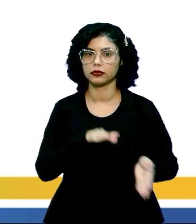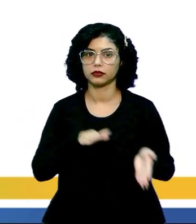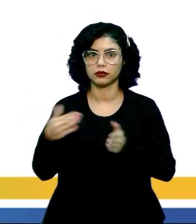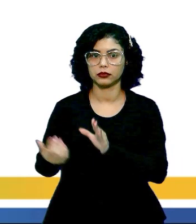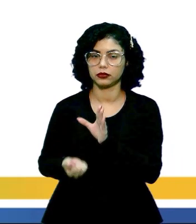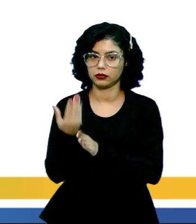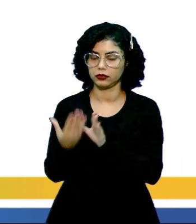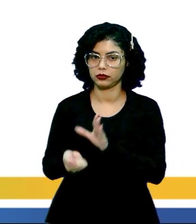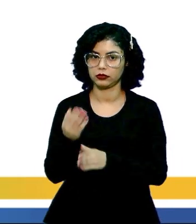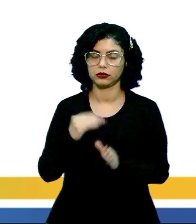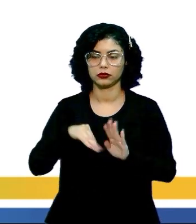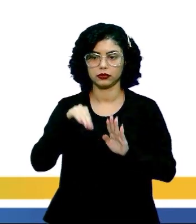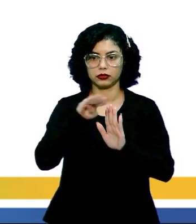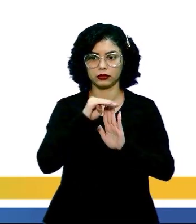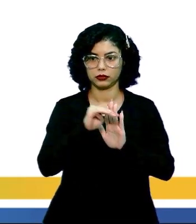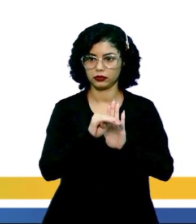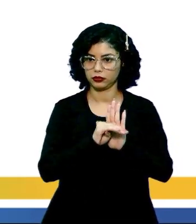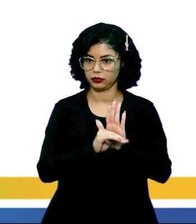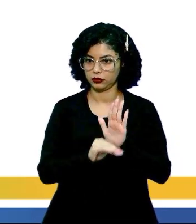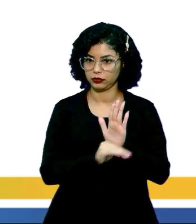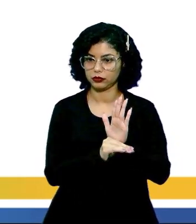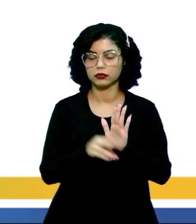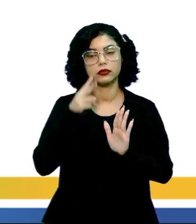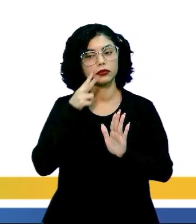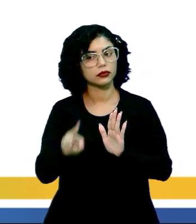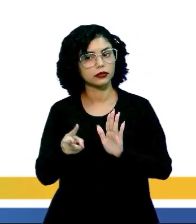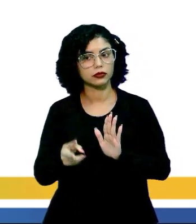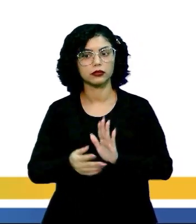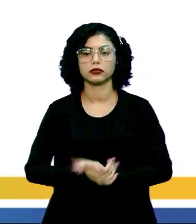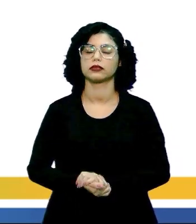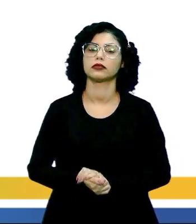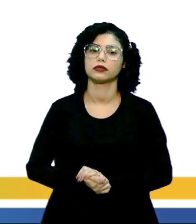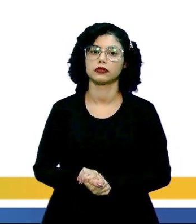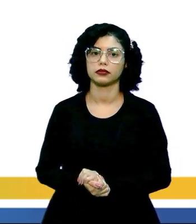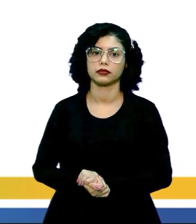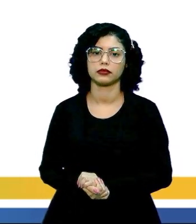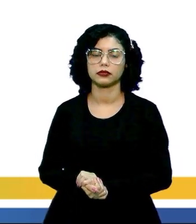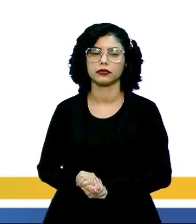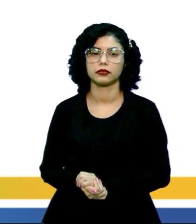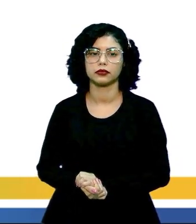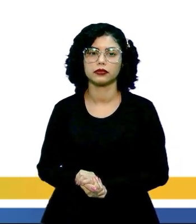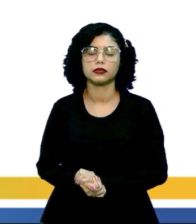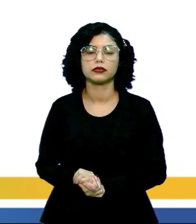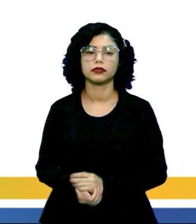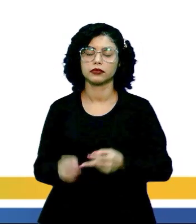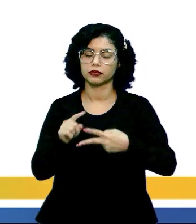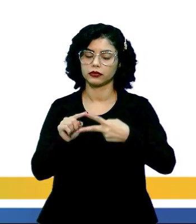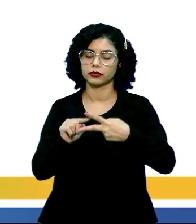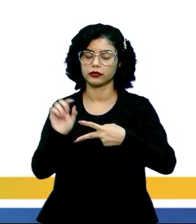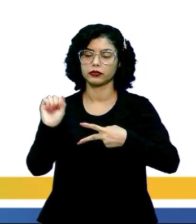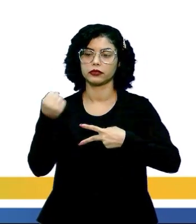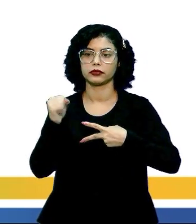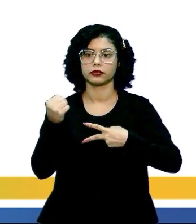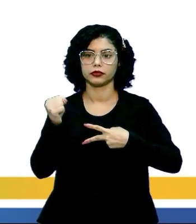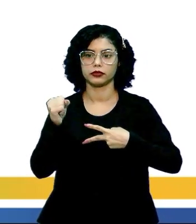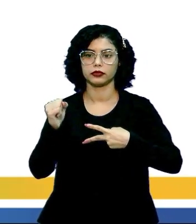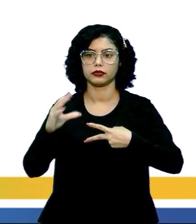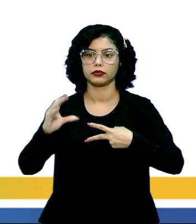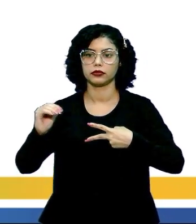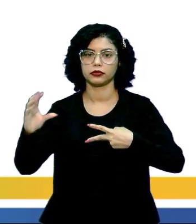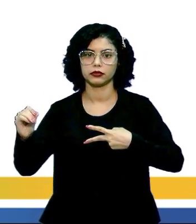dela produzida a seguir. Então, vejamos aí que nós vamos ter os ingredientes em 2 pontos. Vamos ao